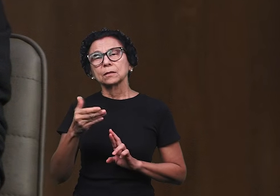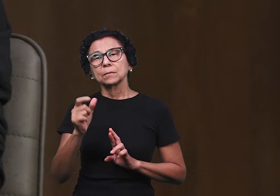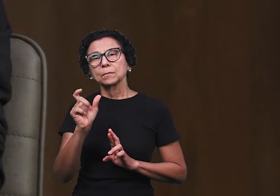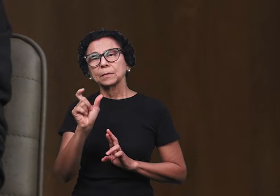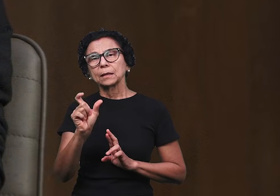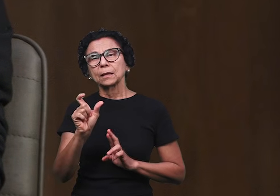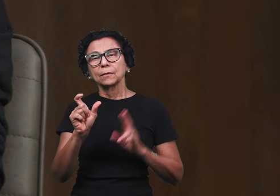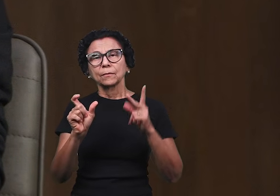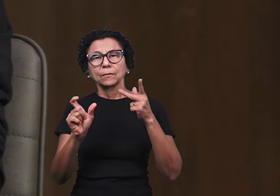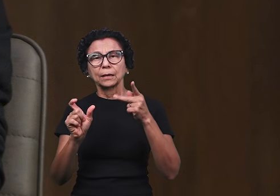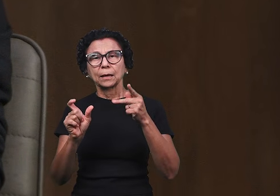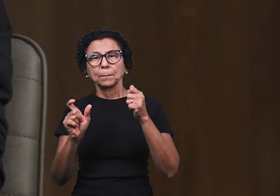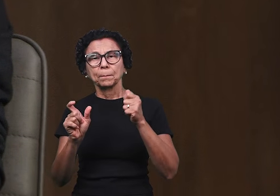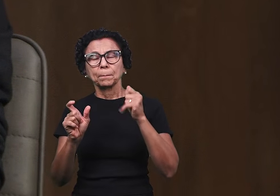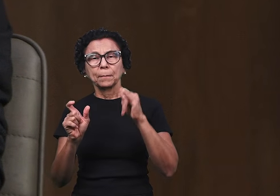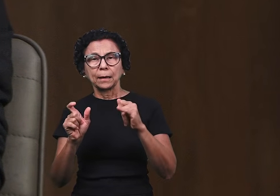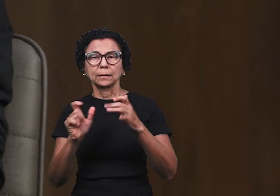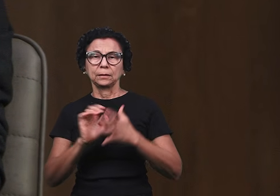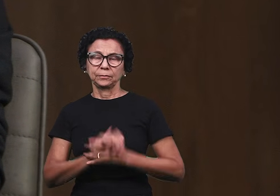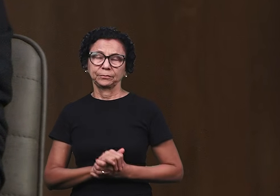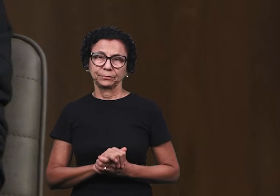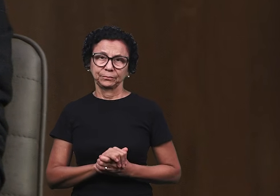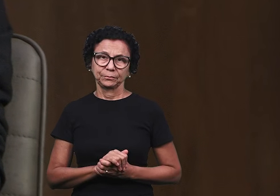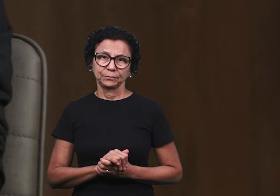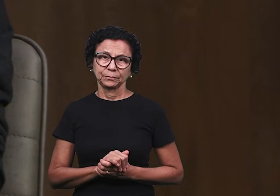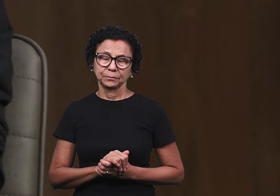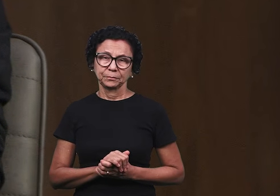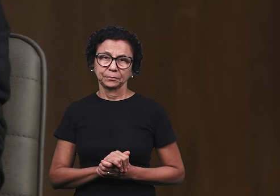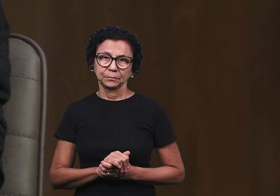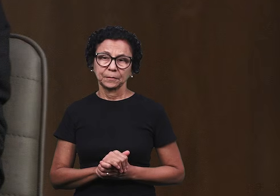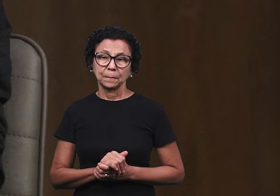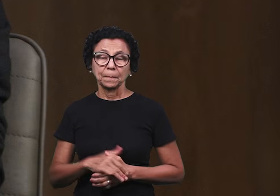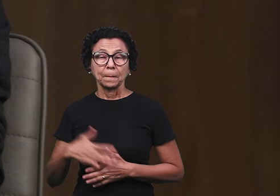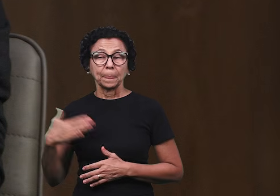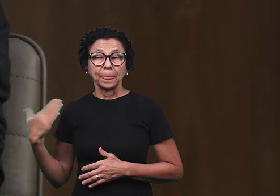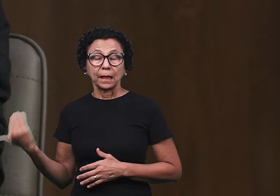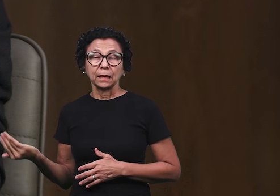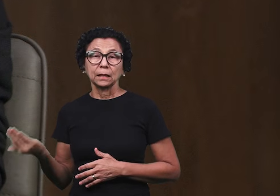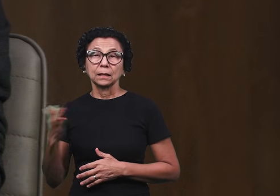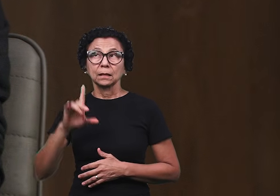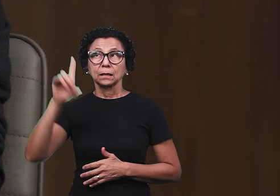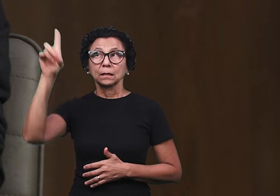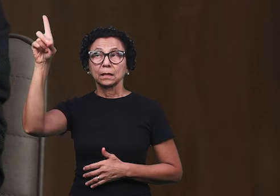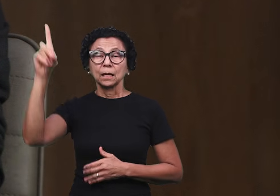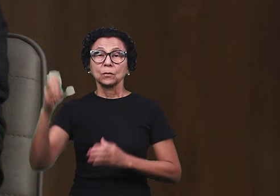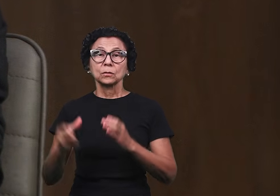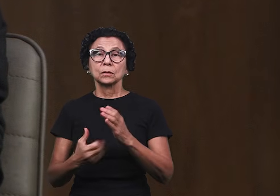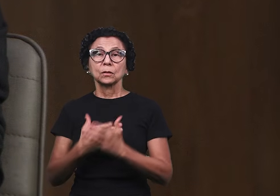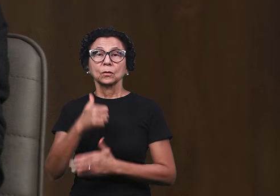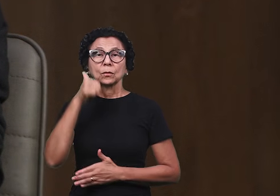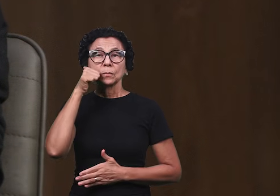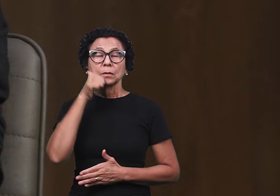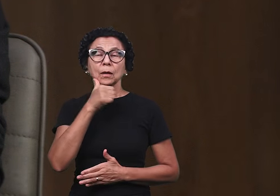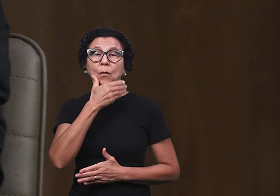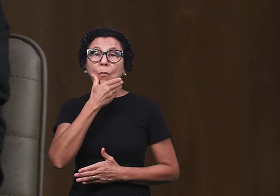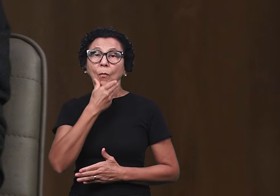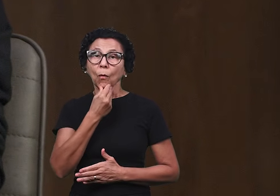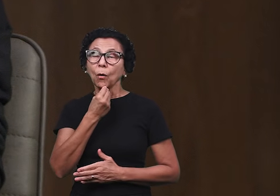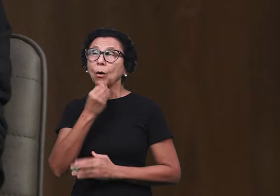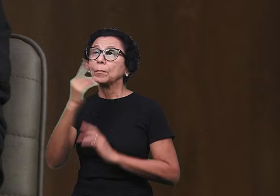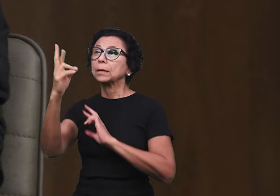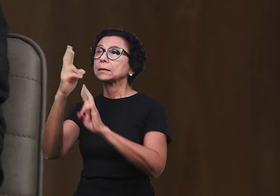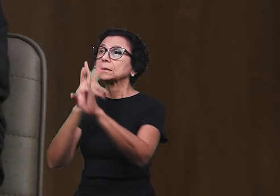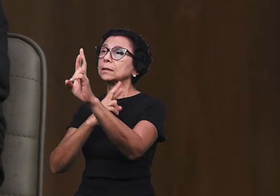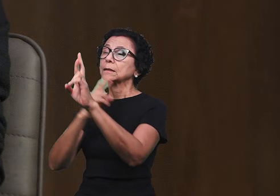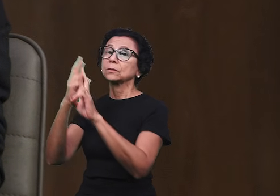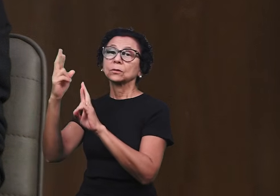o desejo de Deus se relacionar com o homem. Deus criou o homem e a mulher para se relacionar